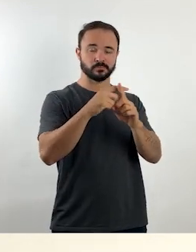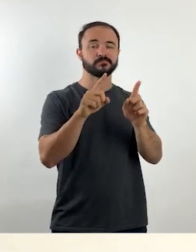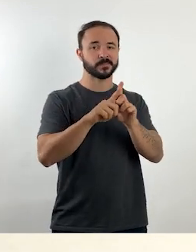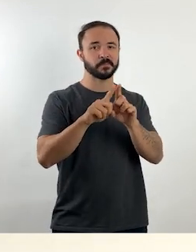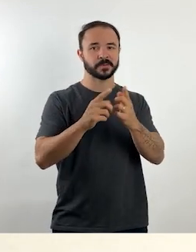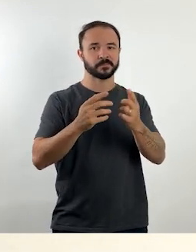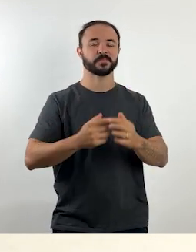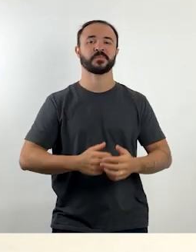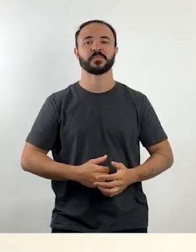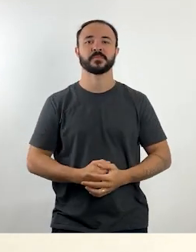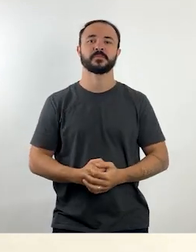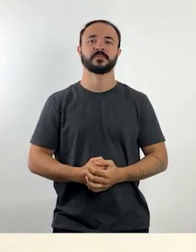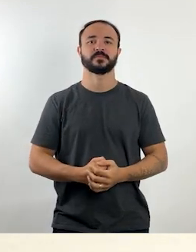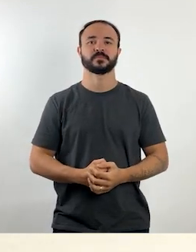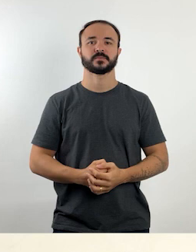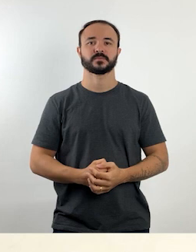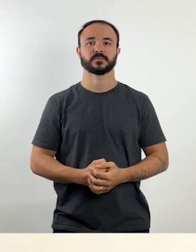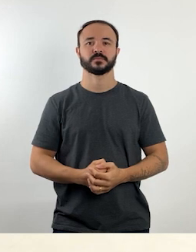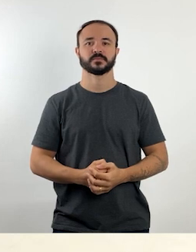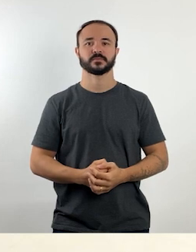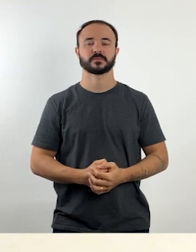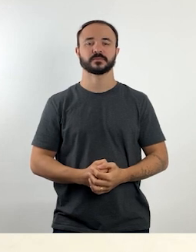cruz.